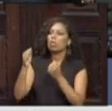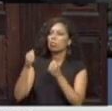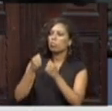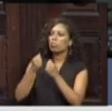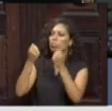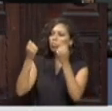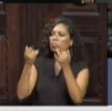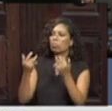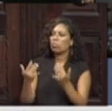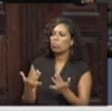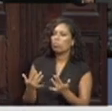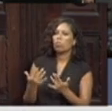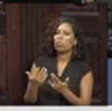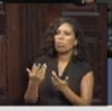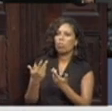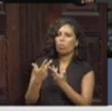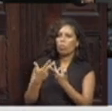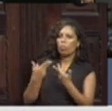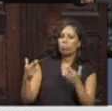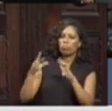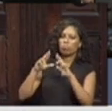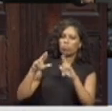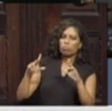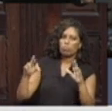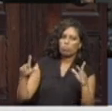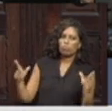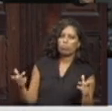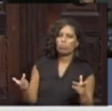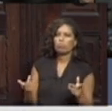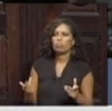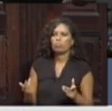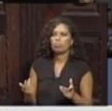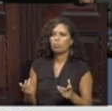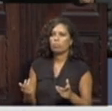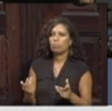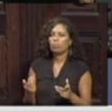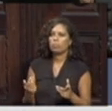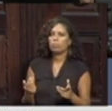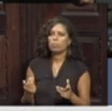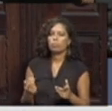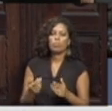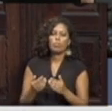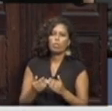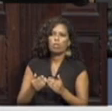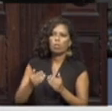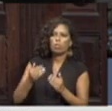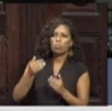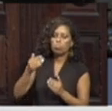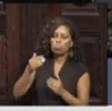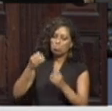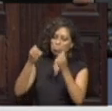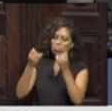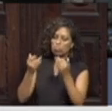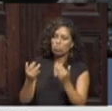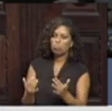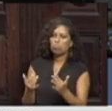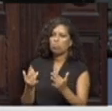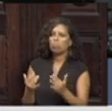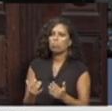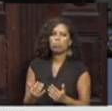Mixed Martial Arts, no âmbito do Estado do Rio de Janeiro. Pareceres das comissões de Constituição e Justiça pela constitucionalidade com voto em